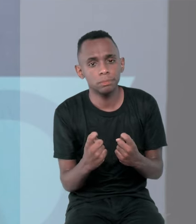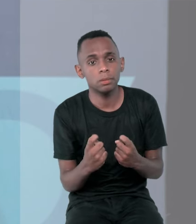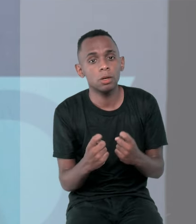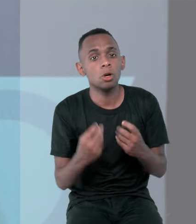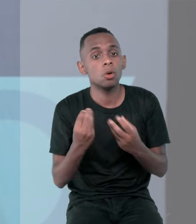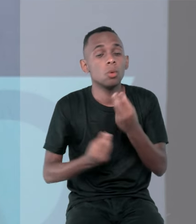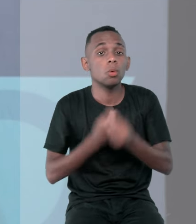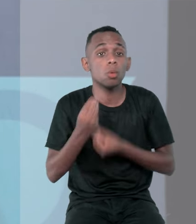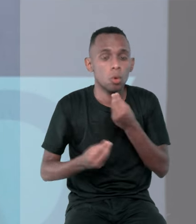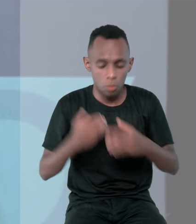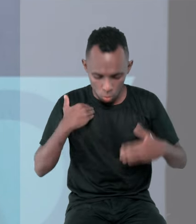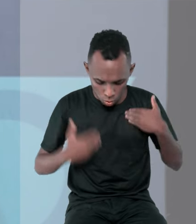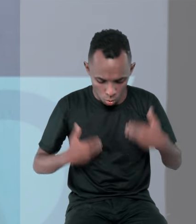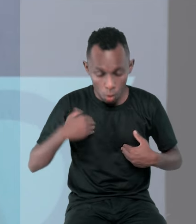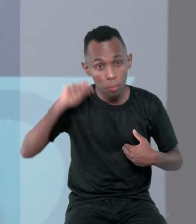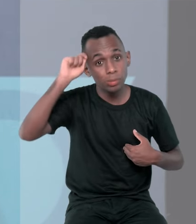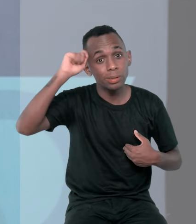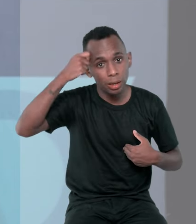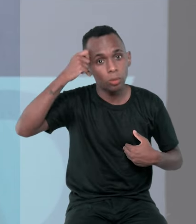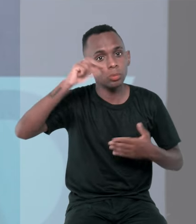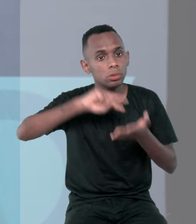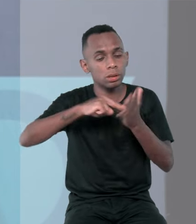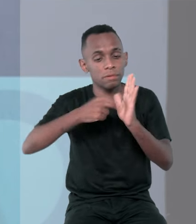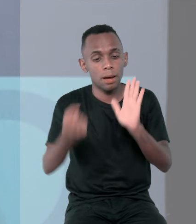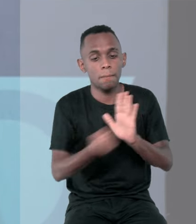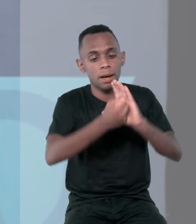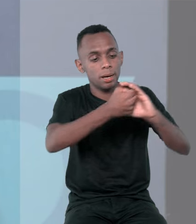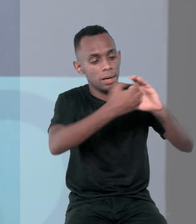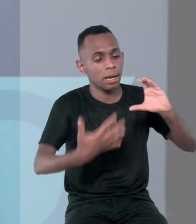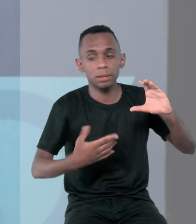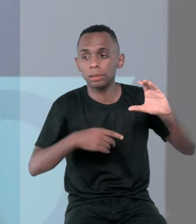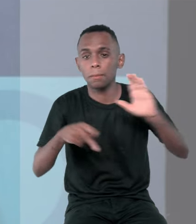de como os corpos negros são caracterizados pela branquitude.